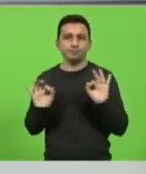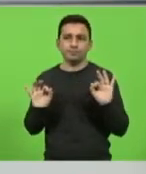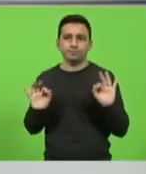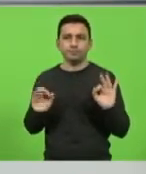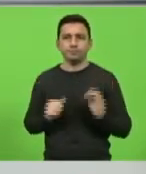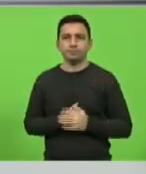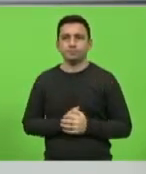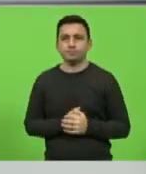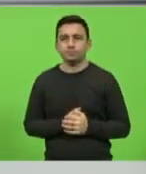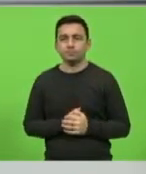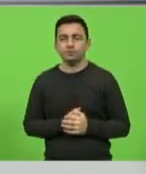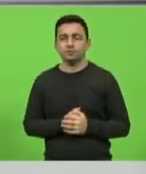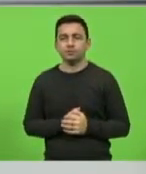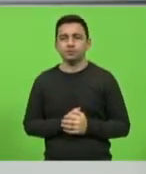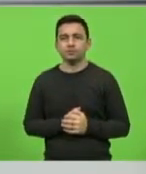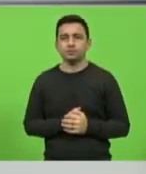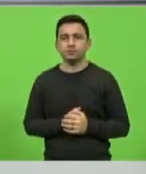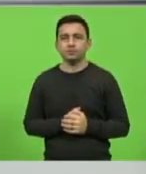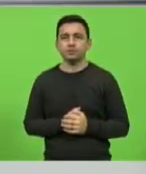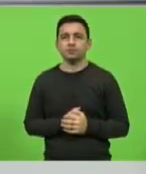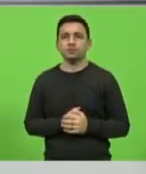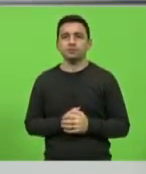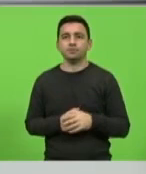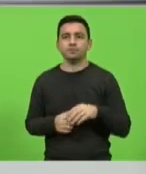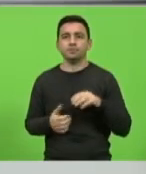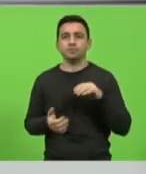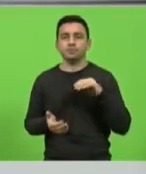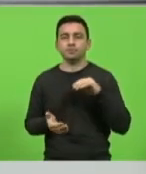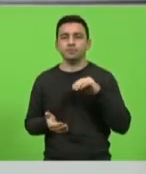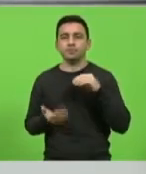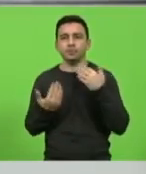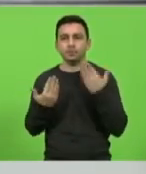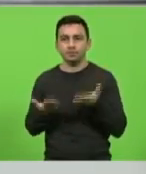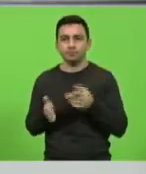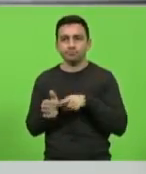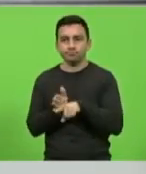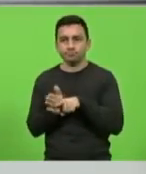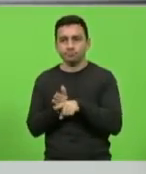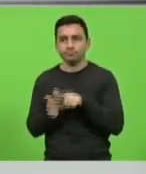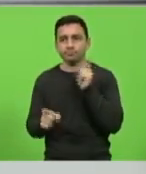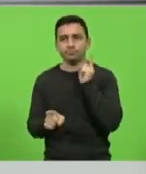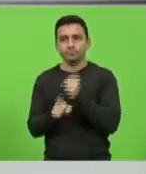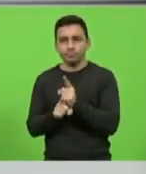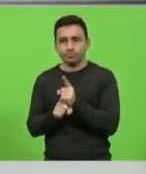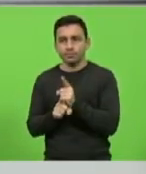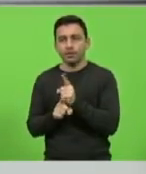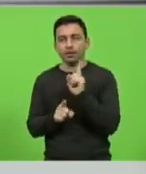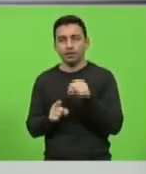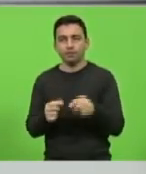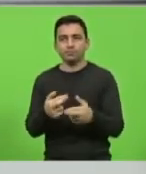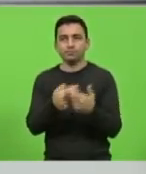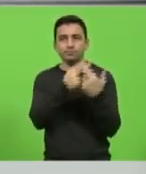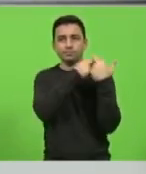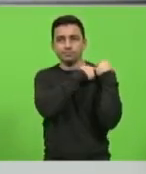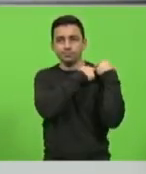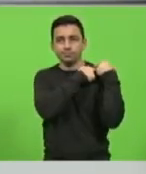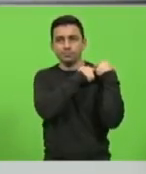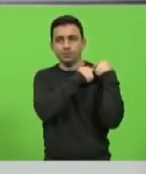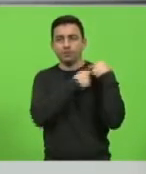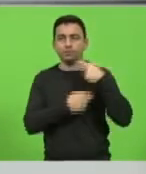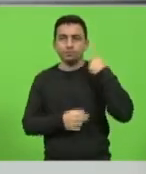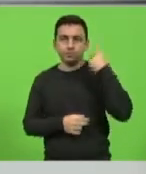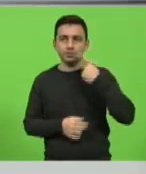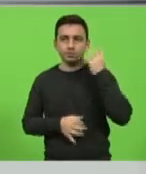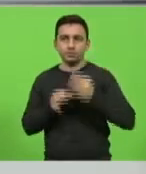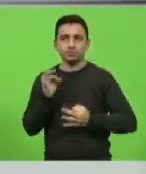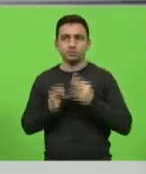a apuração é de responsabilidade. Sua natureza é